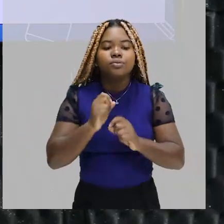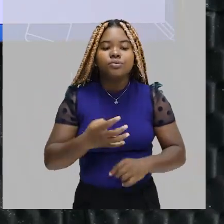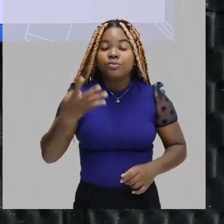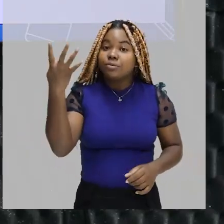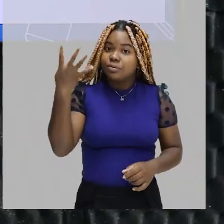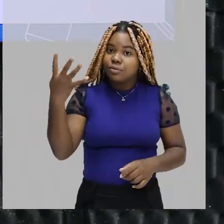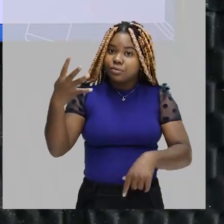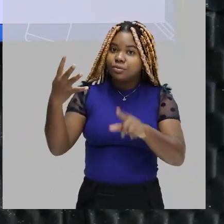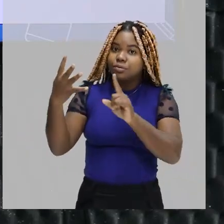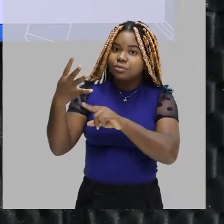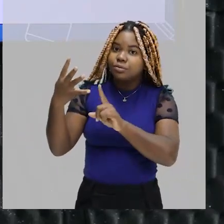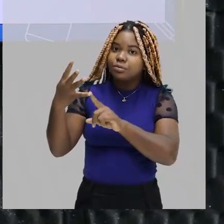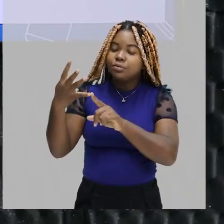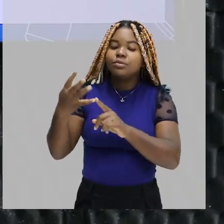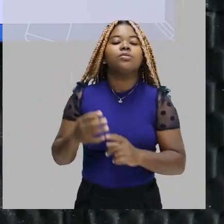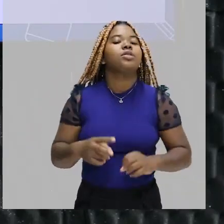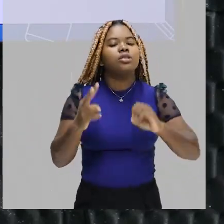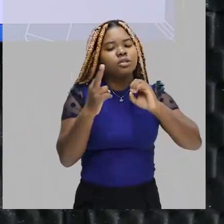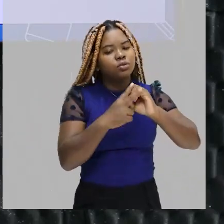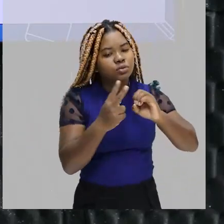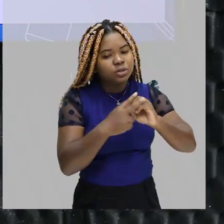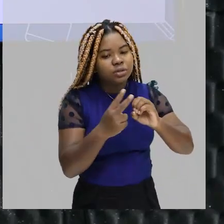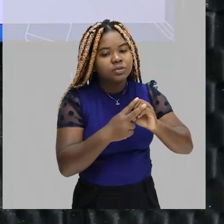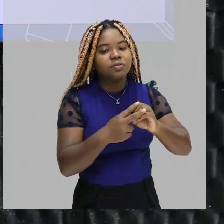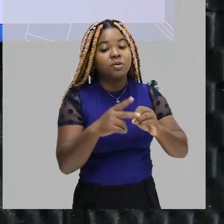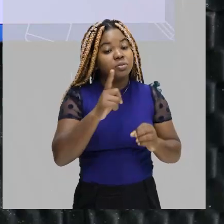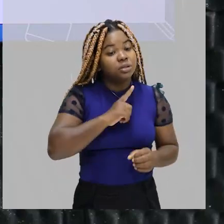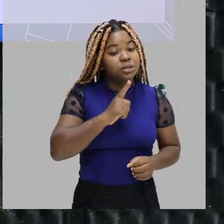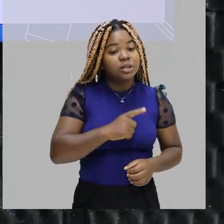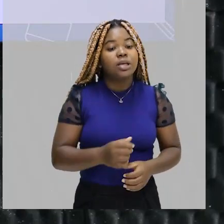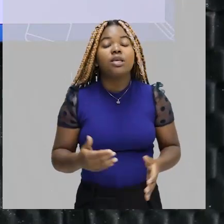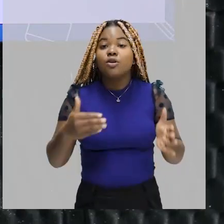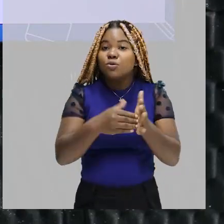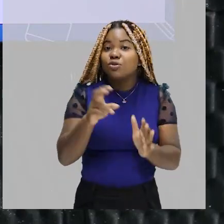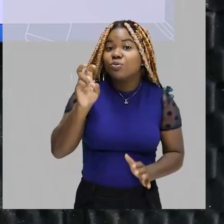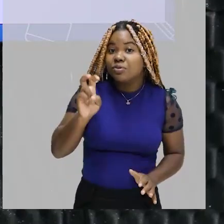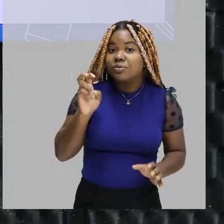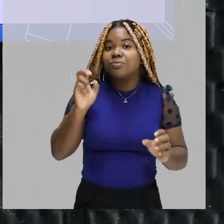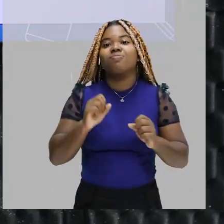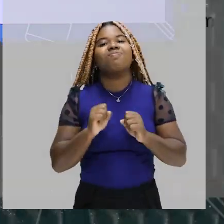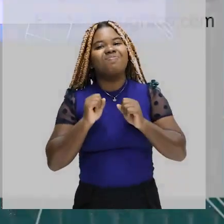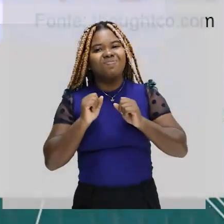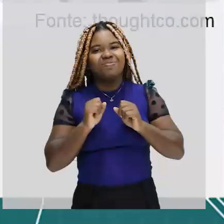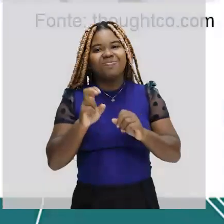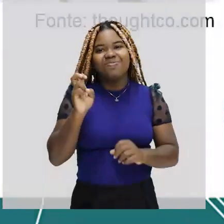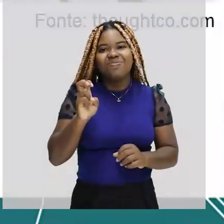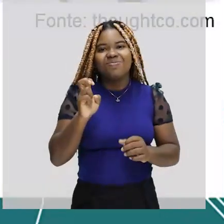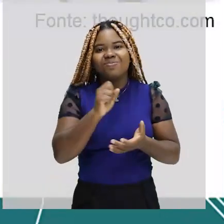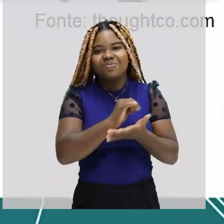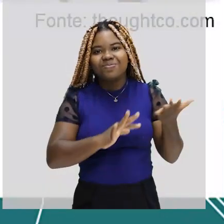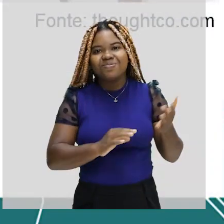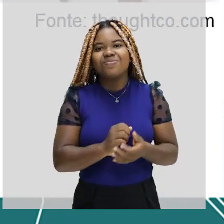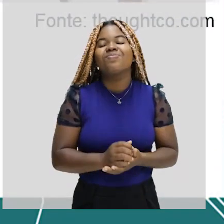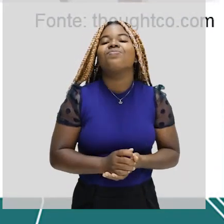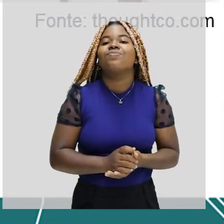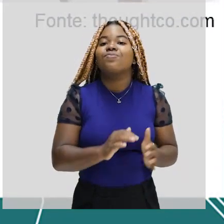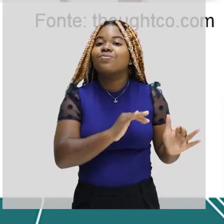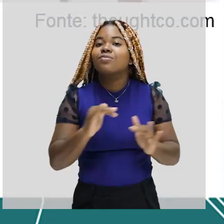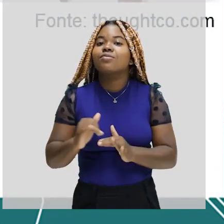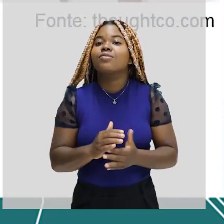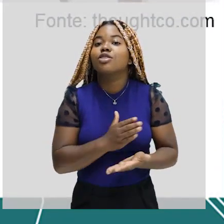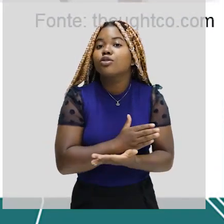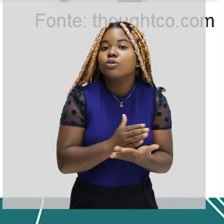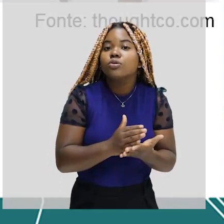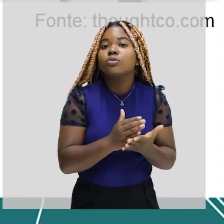frequentes que aparecem nesse tempo verbal, e por fim, exercício, ok? Então, olha só, dando a nossa introdução